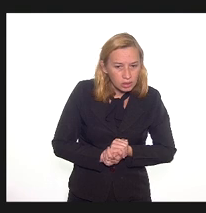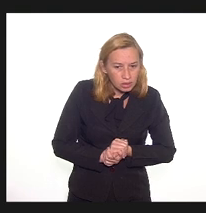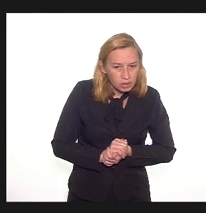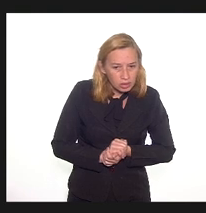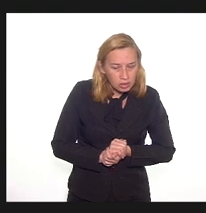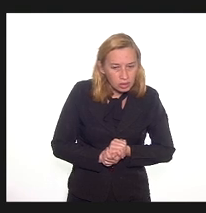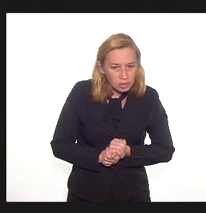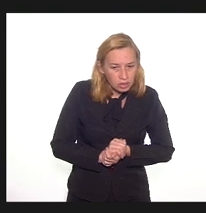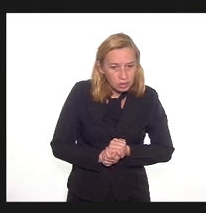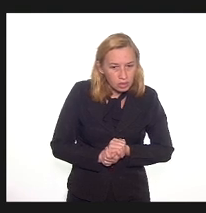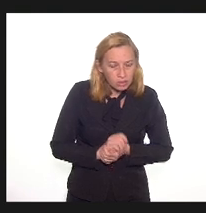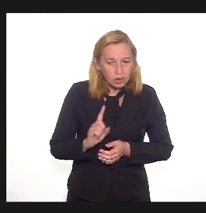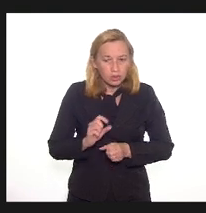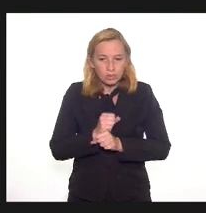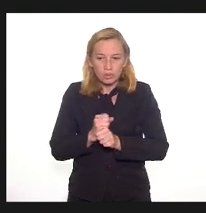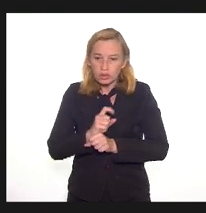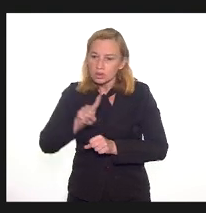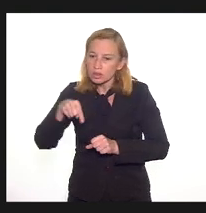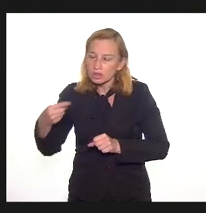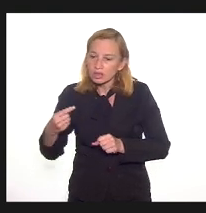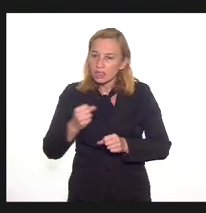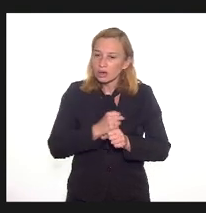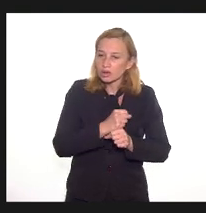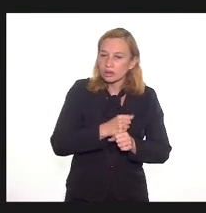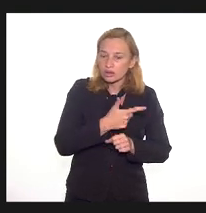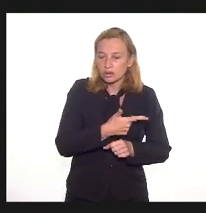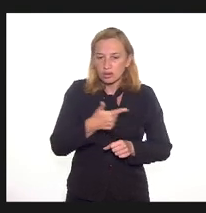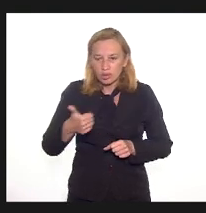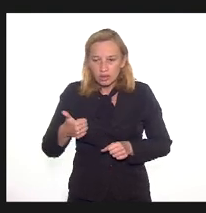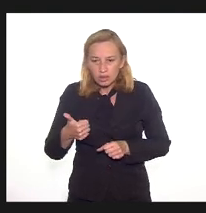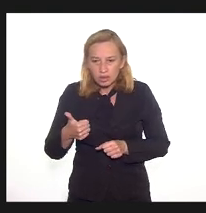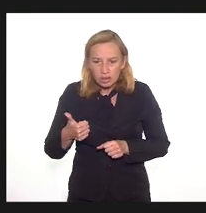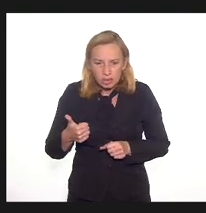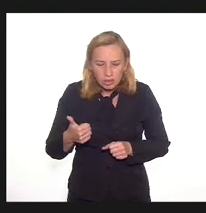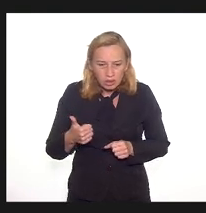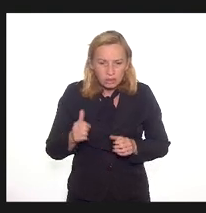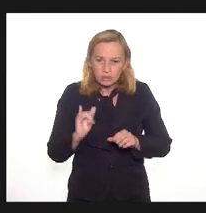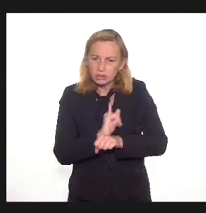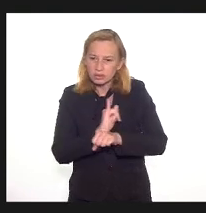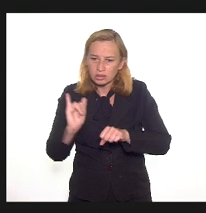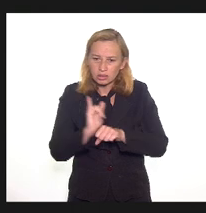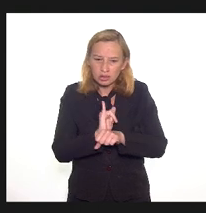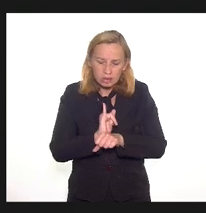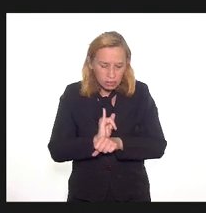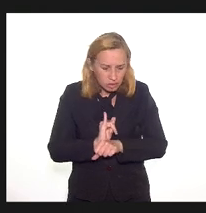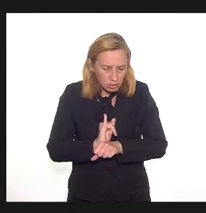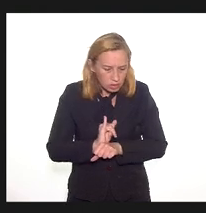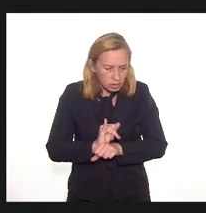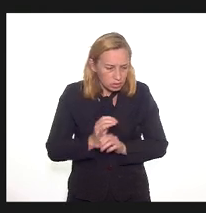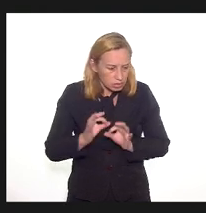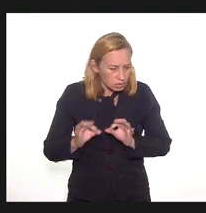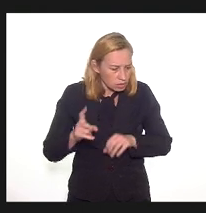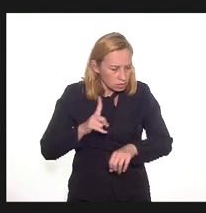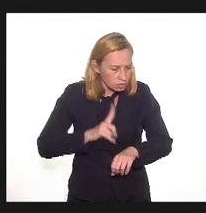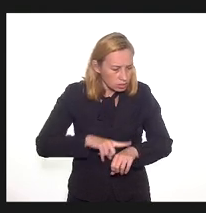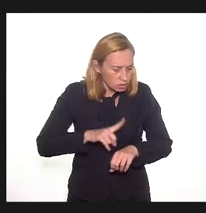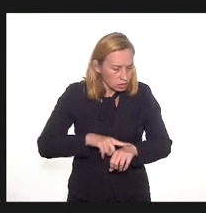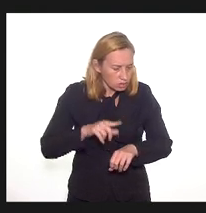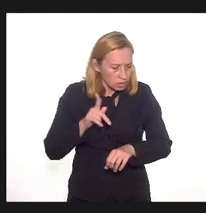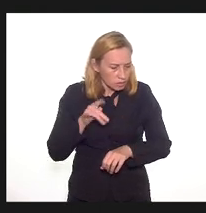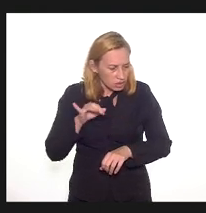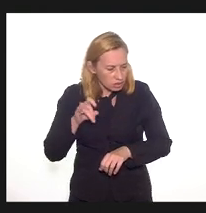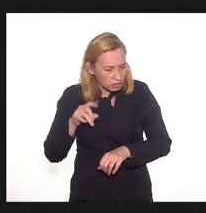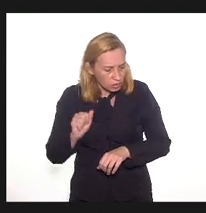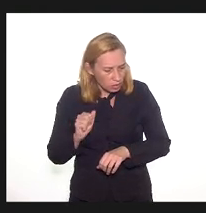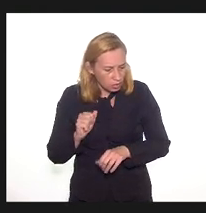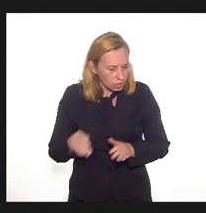a entrada aí nos próximos anos, até 2025, dentro do nosso plano estratégico, já a previsão de todas as plataformas que foram contratadas, estão